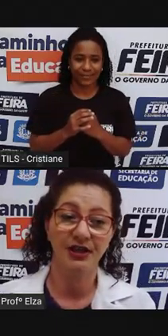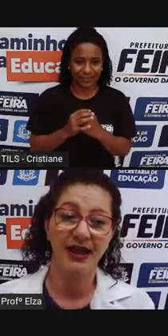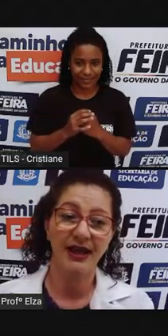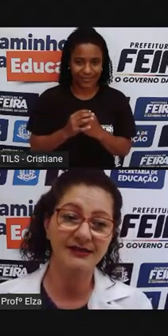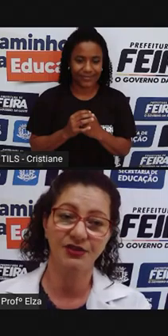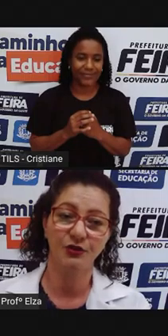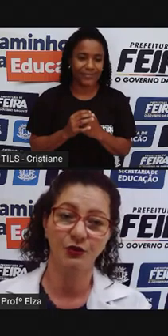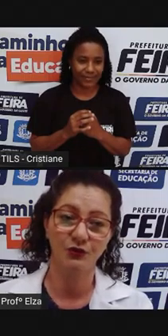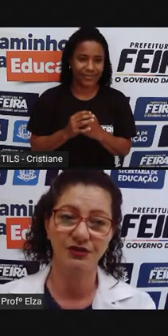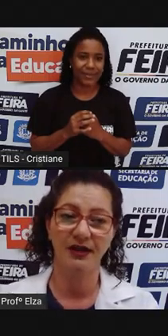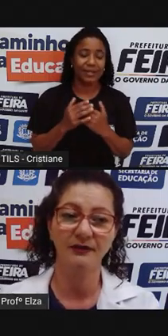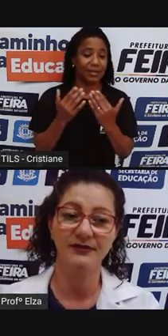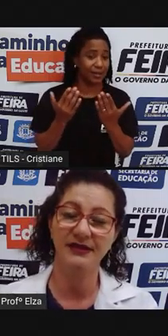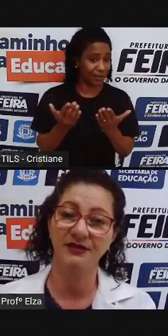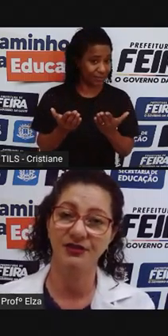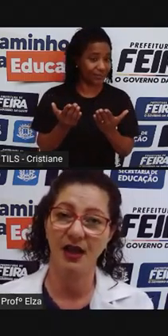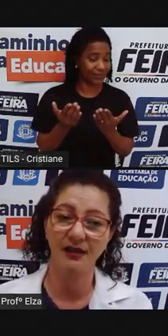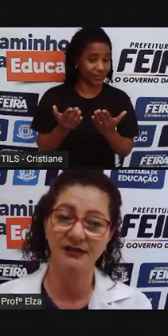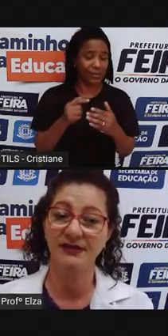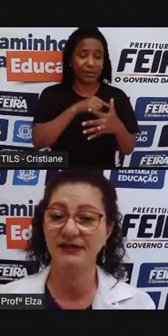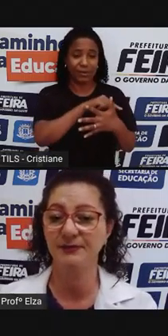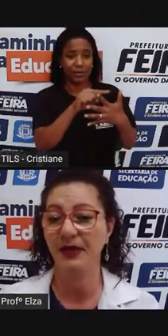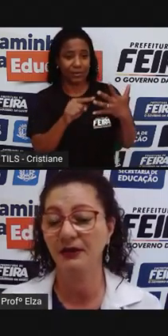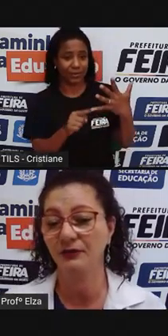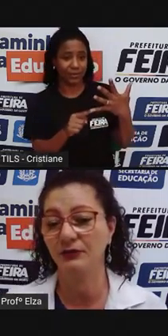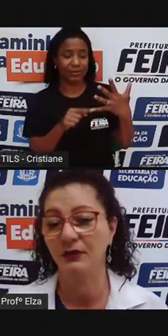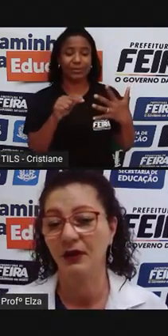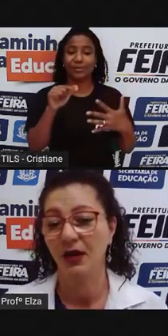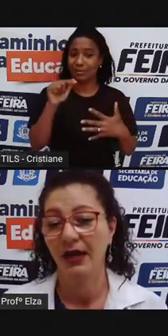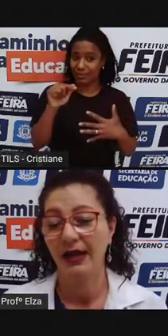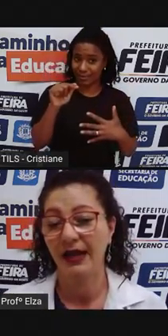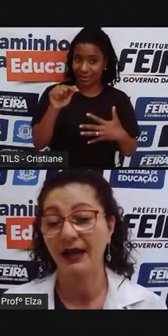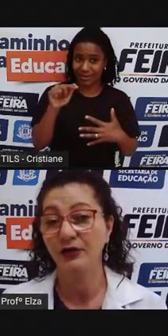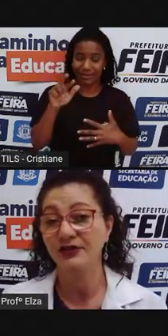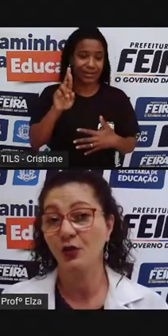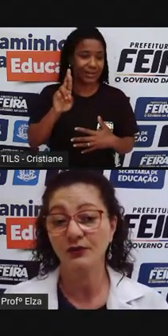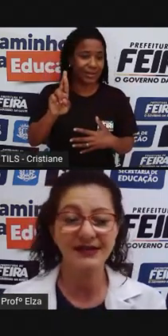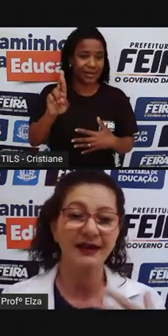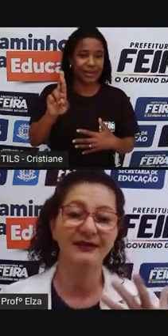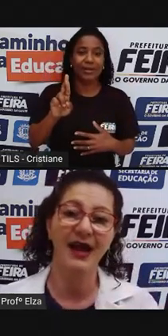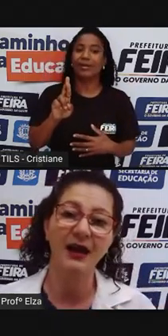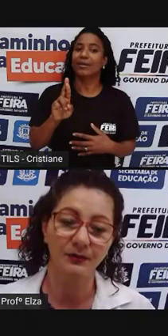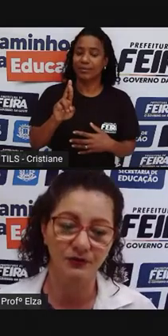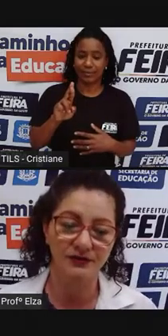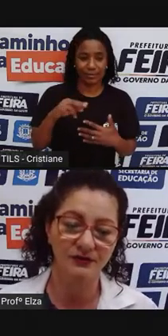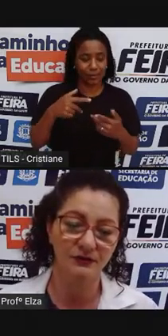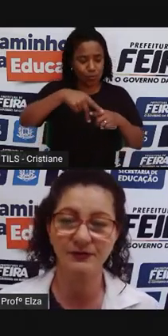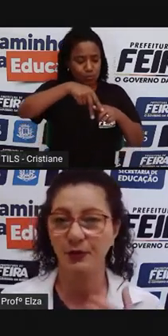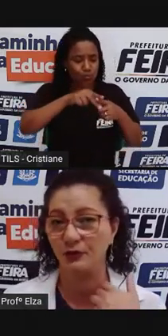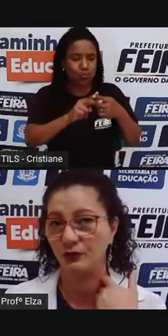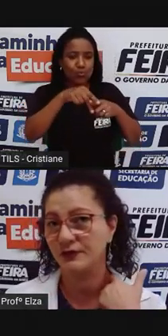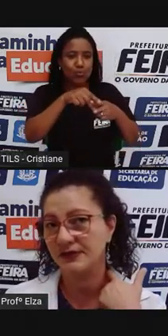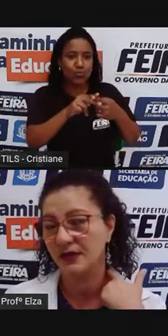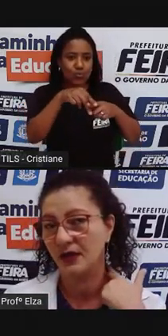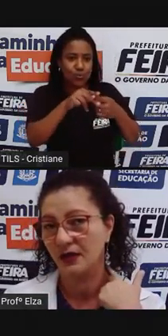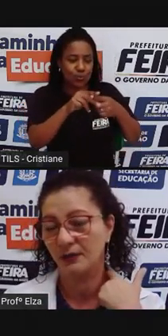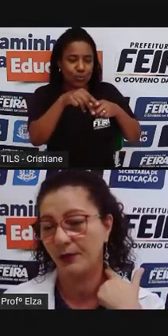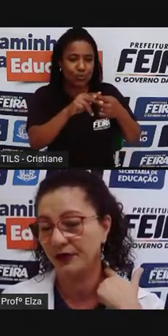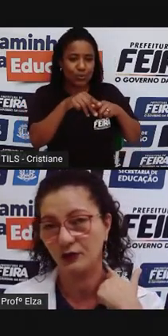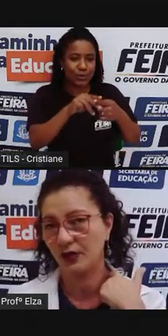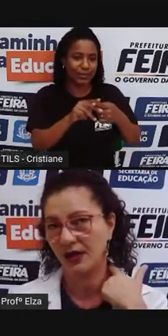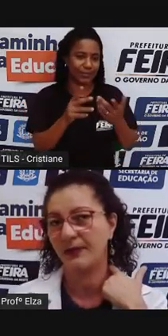gente, essa atitude, né, dos 7 R's diz respeito a nós consertarmos os produtos